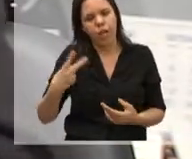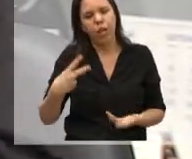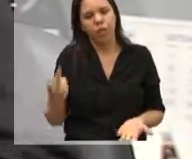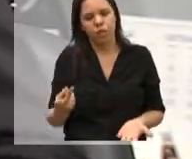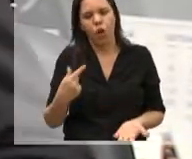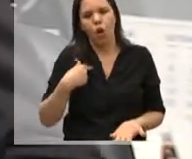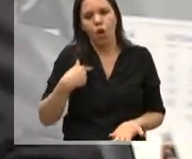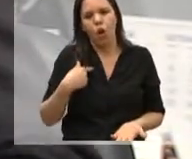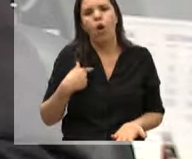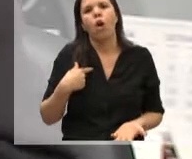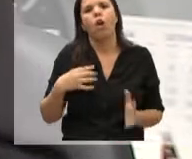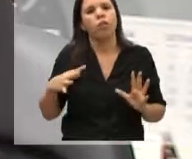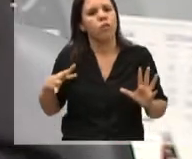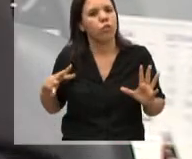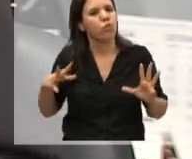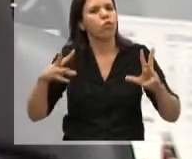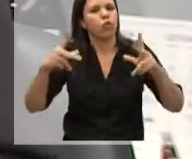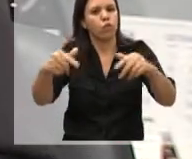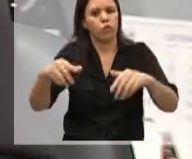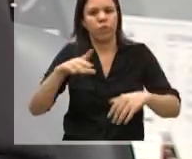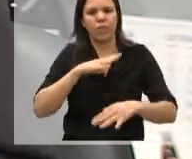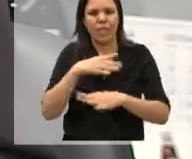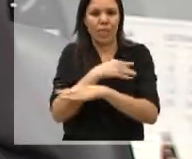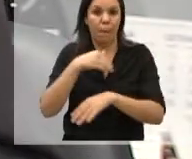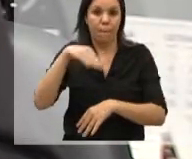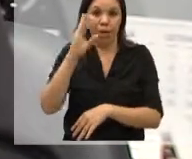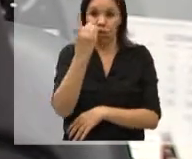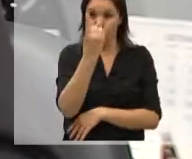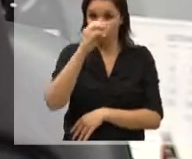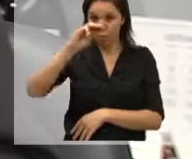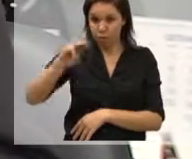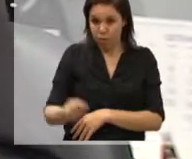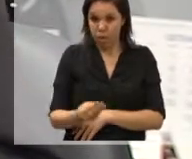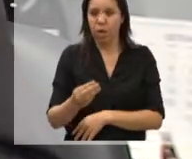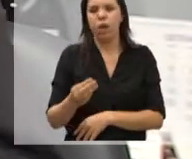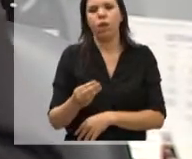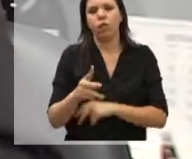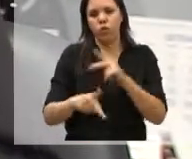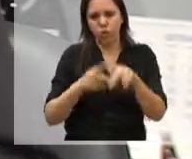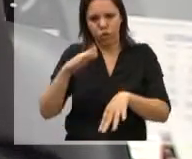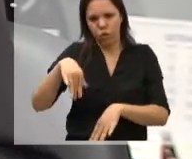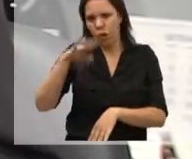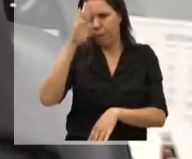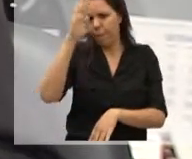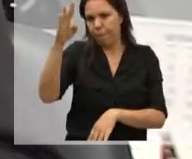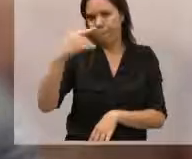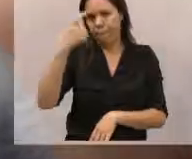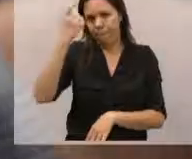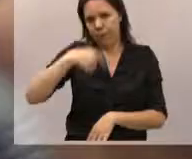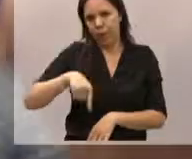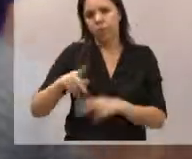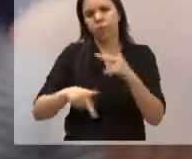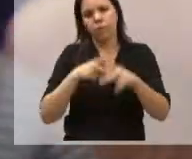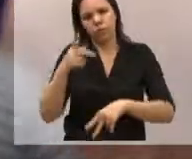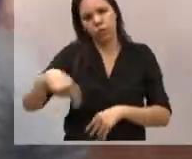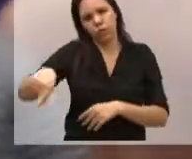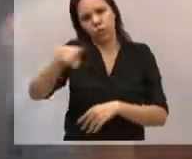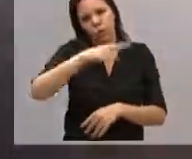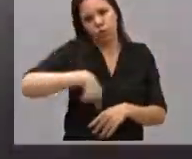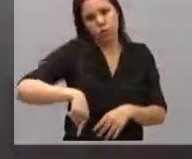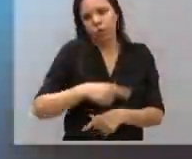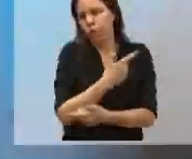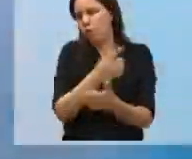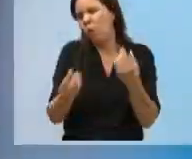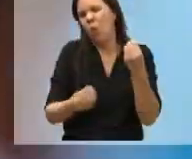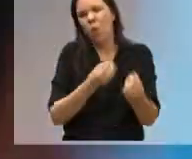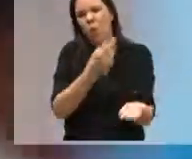é parlamentar de toda uma cidade de mais de 1 milhão de habitantes. Mas principalmente é o parlamentar daquelas pessoas que não